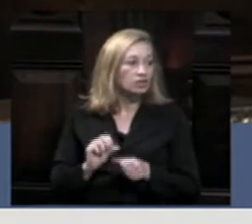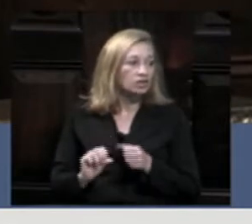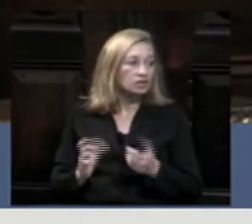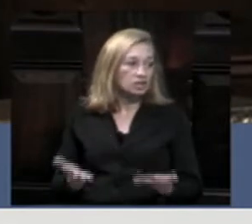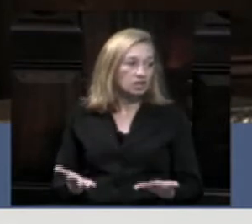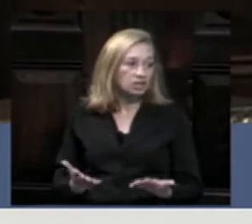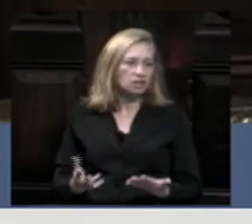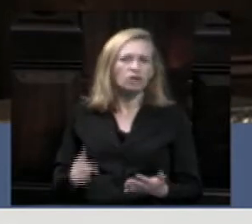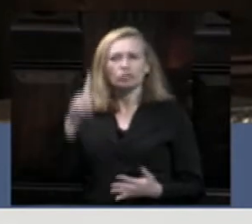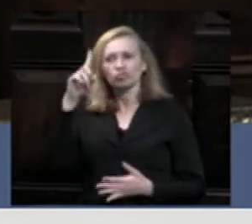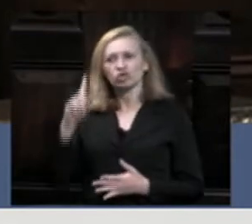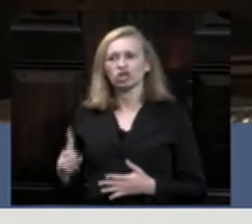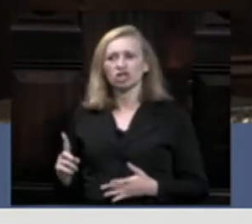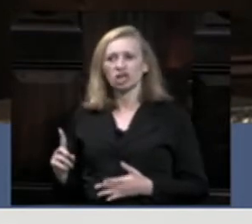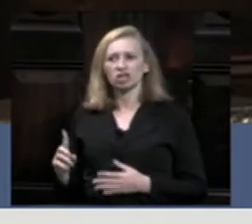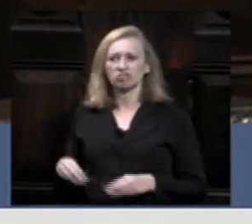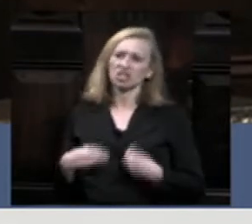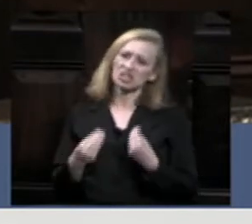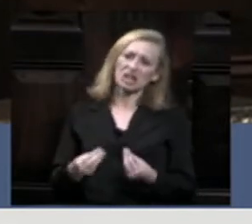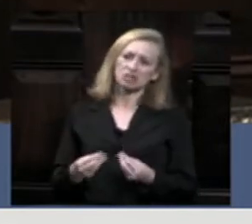direito adquirido.